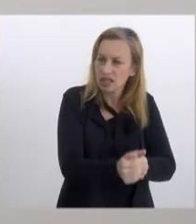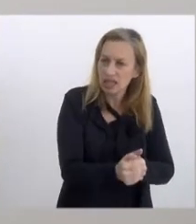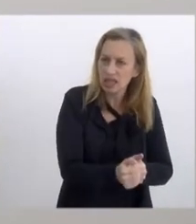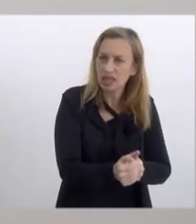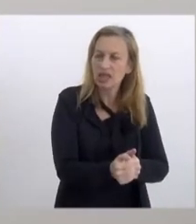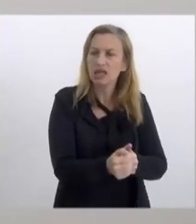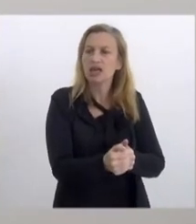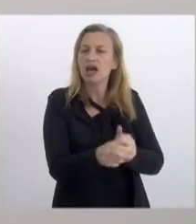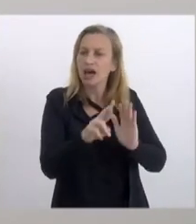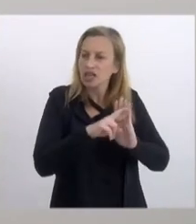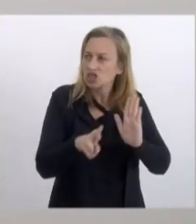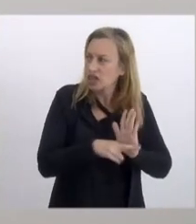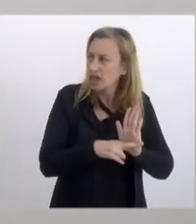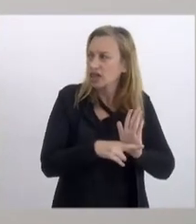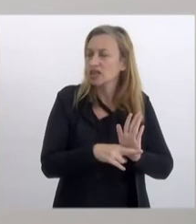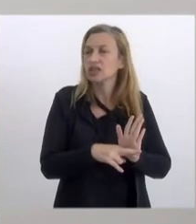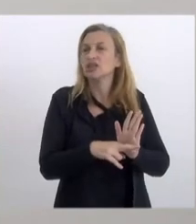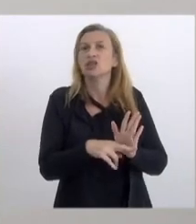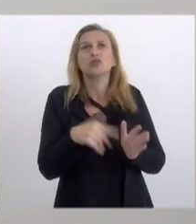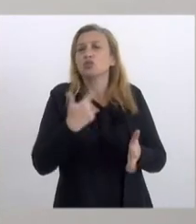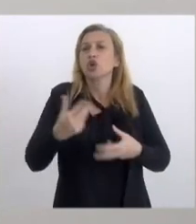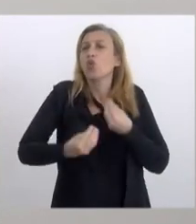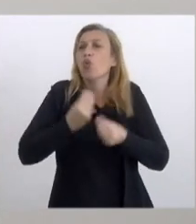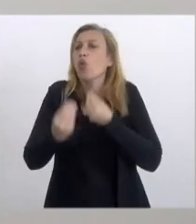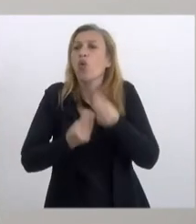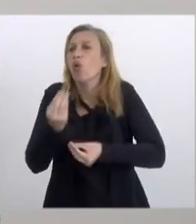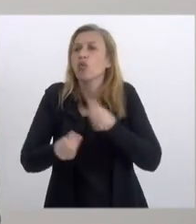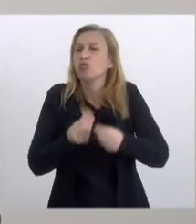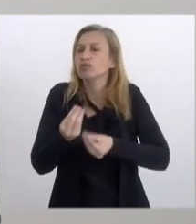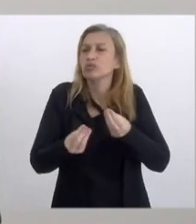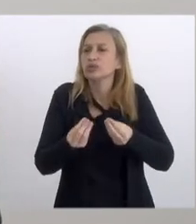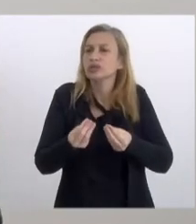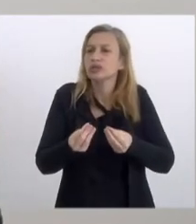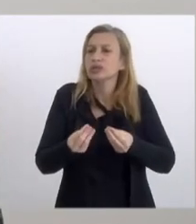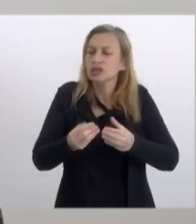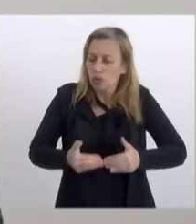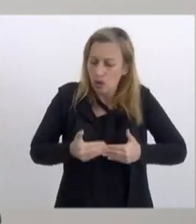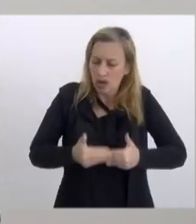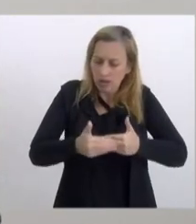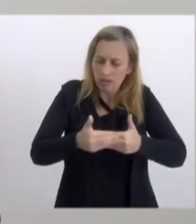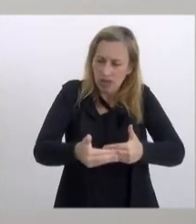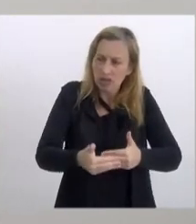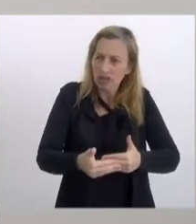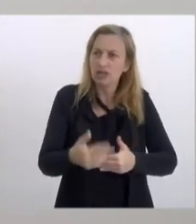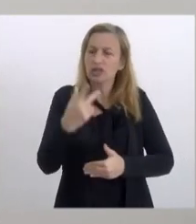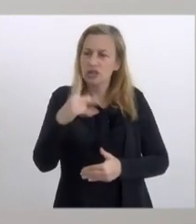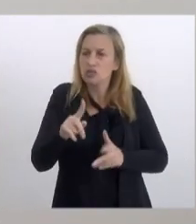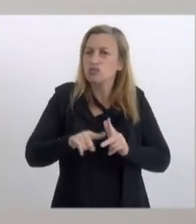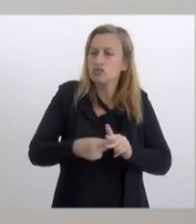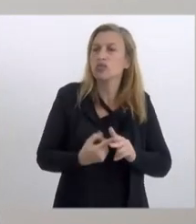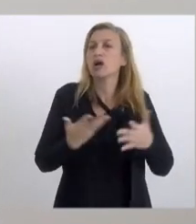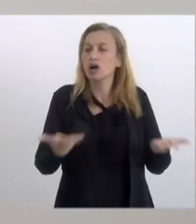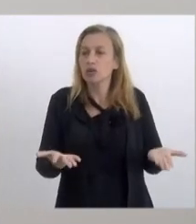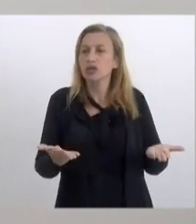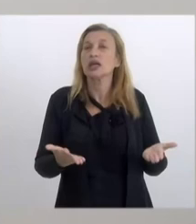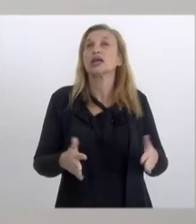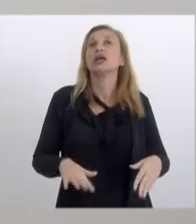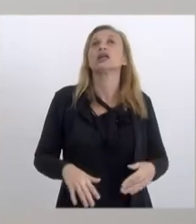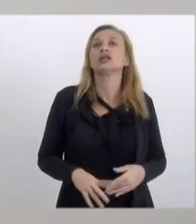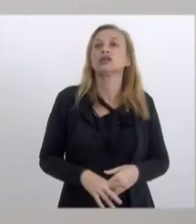disposto a seguir o procedimento, você não tem como dar andamento à sua regularização.